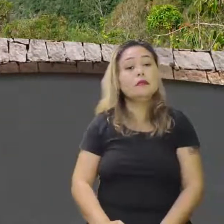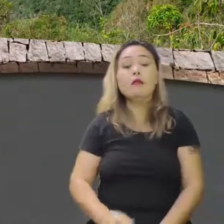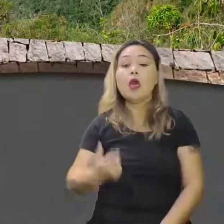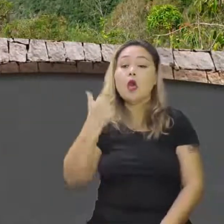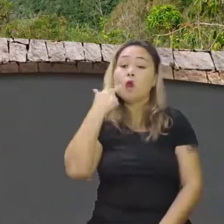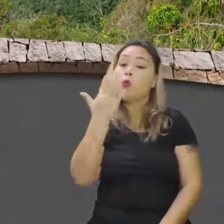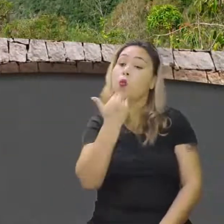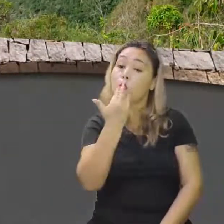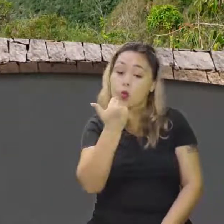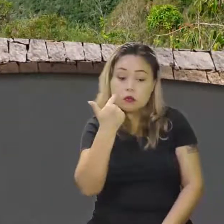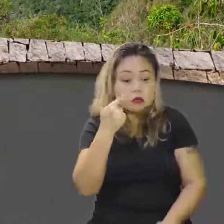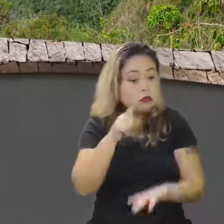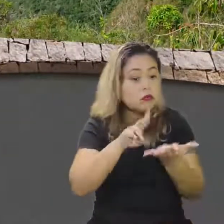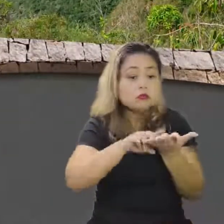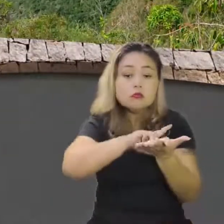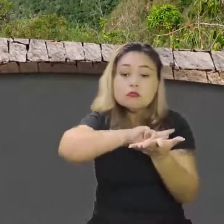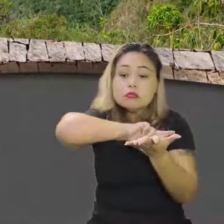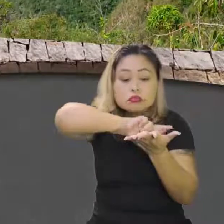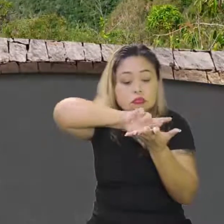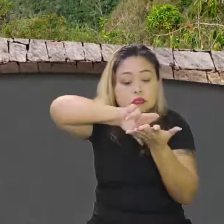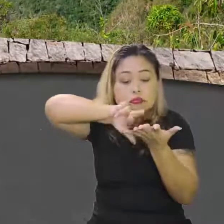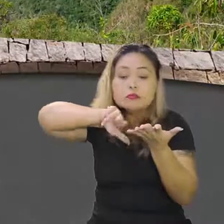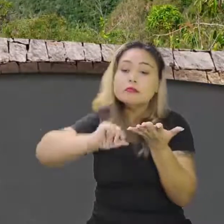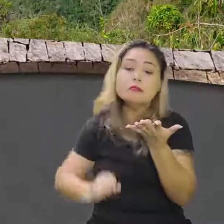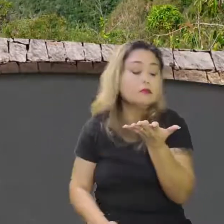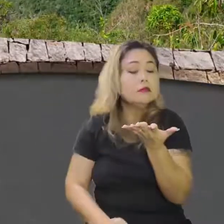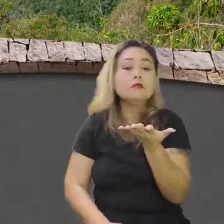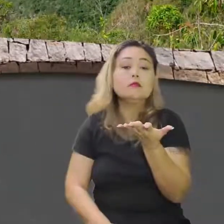Os alimentos.